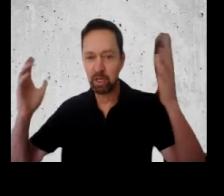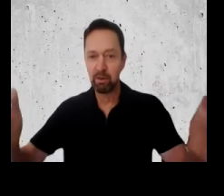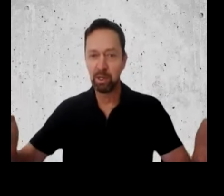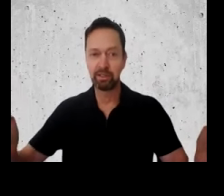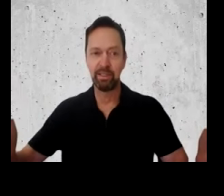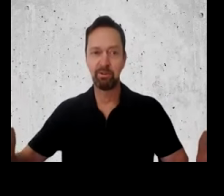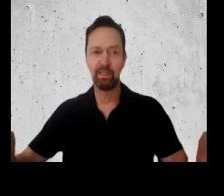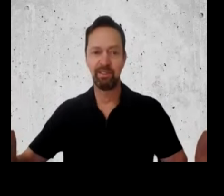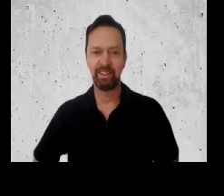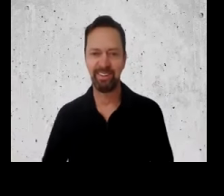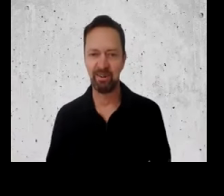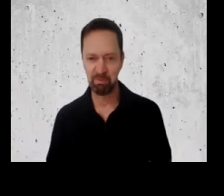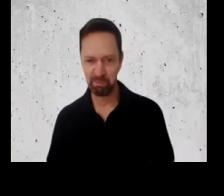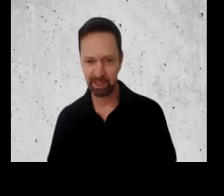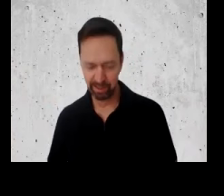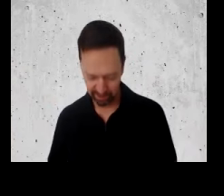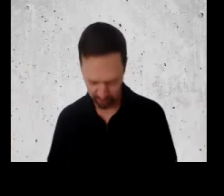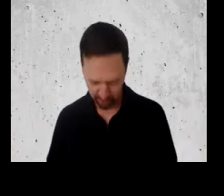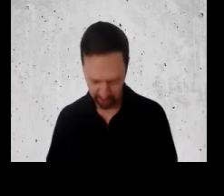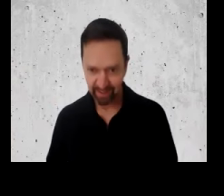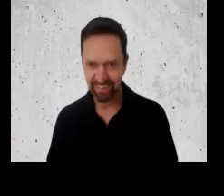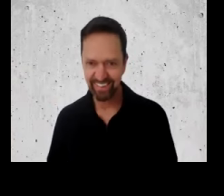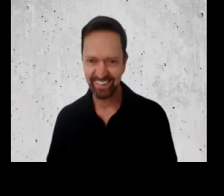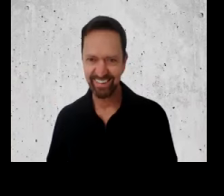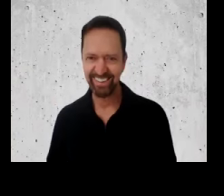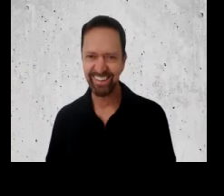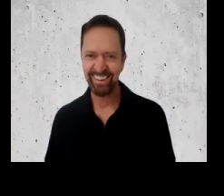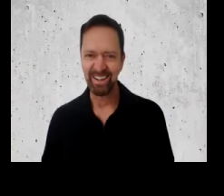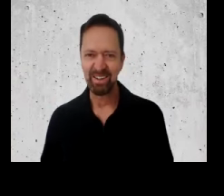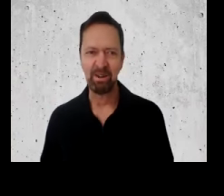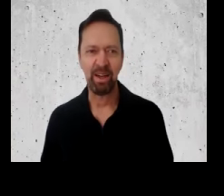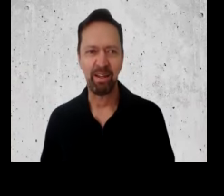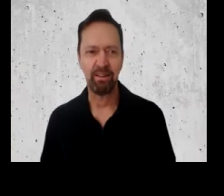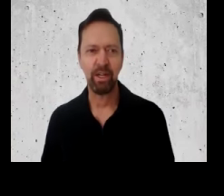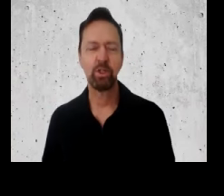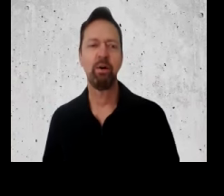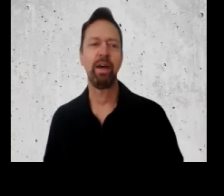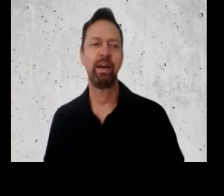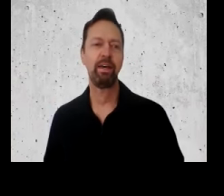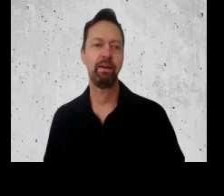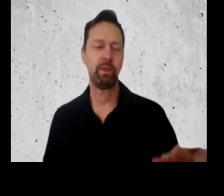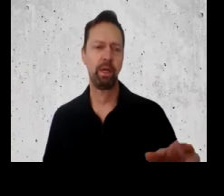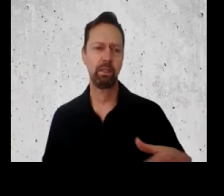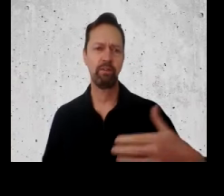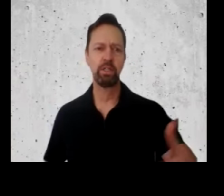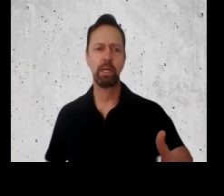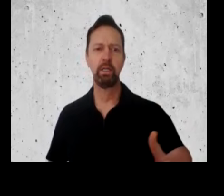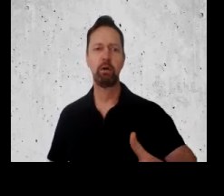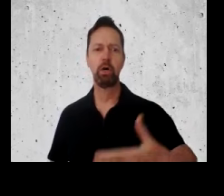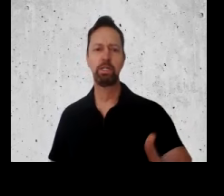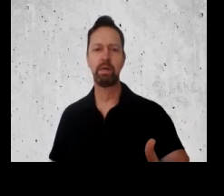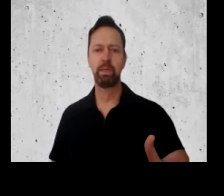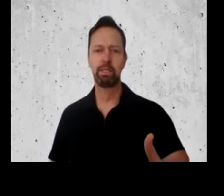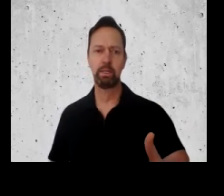estava perguntando, cadê o Alexandre? Que não tá, não, Oi, brincadeira. eu aqui, professor, presente. Não, não é isso, não. A gente está fazendo